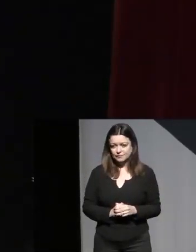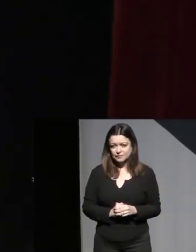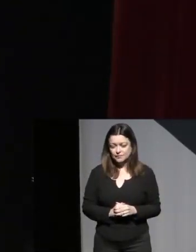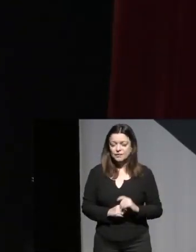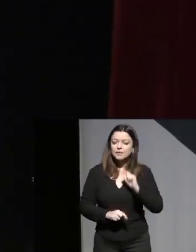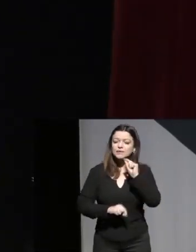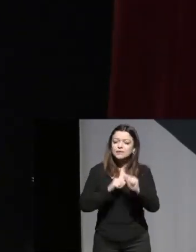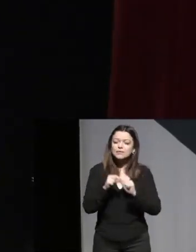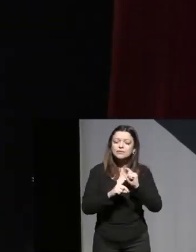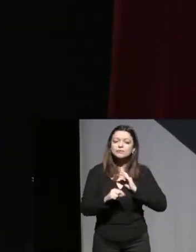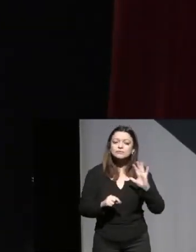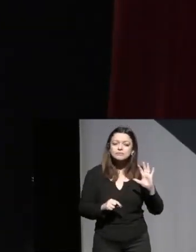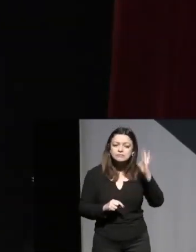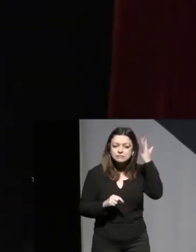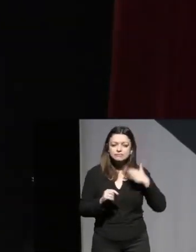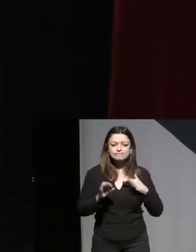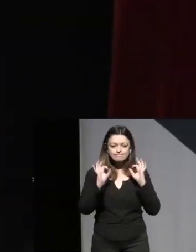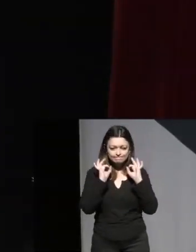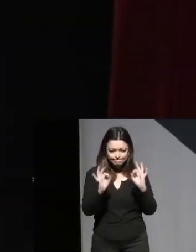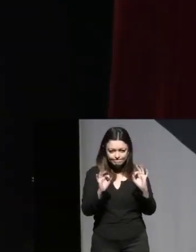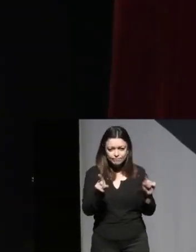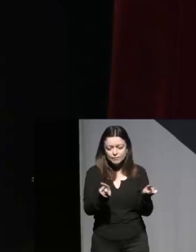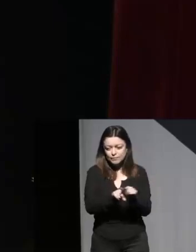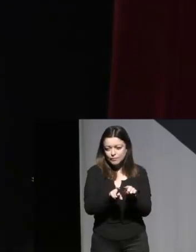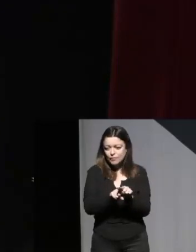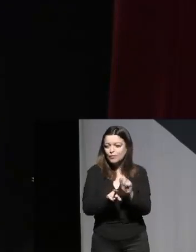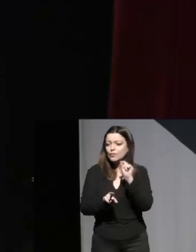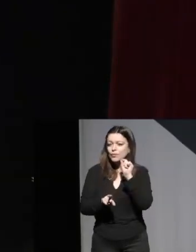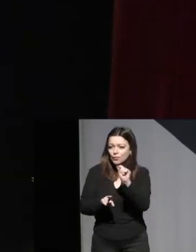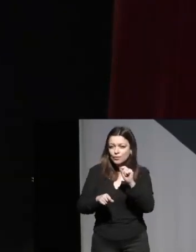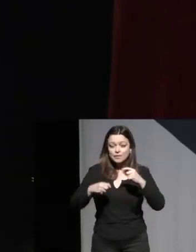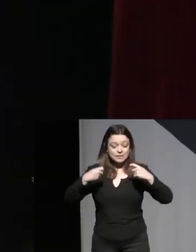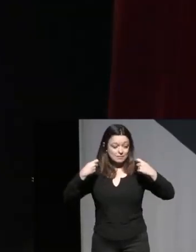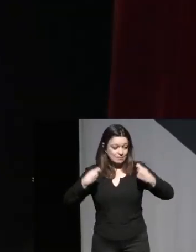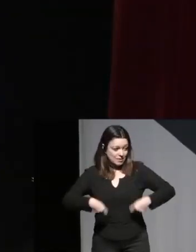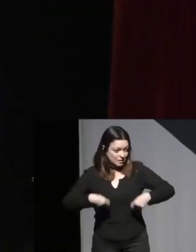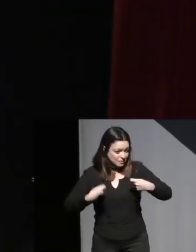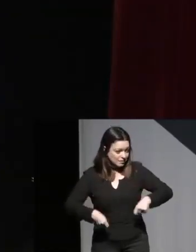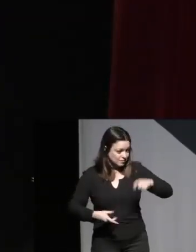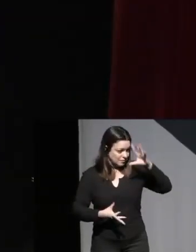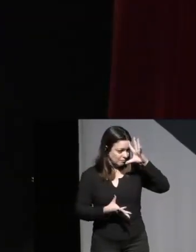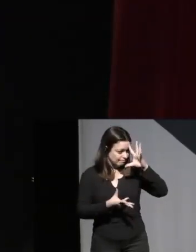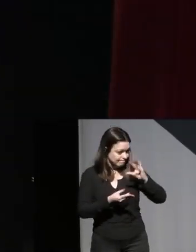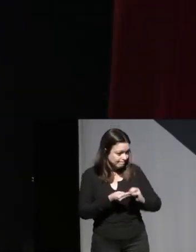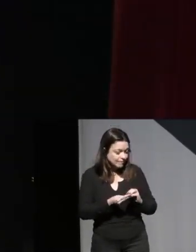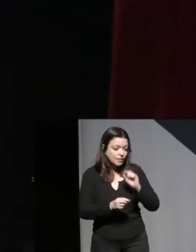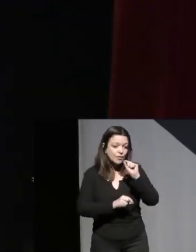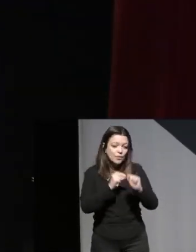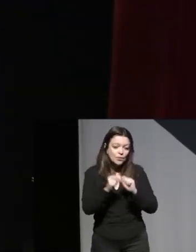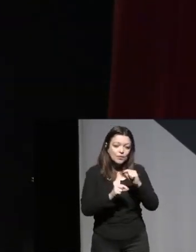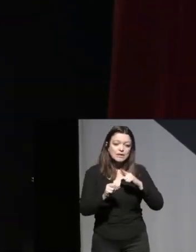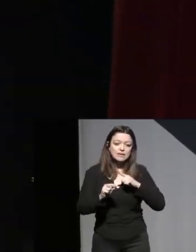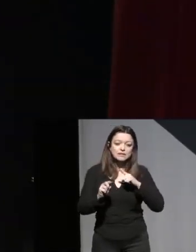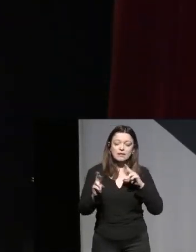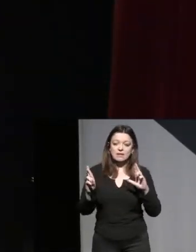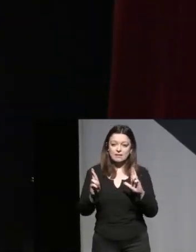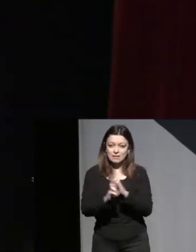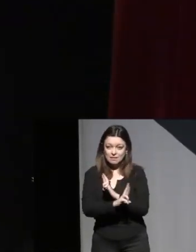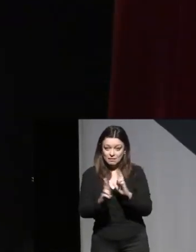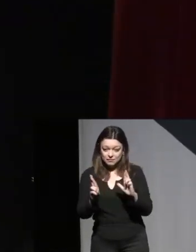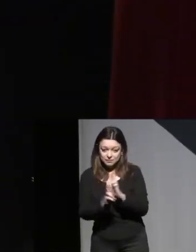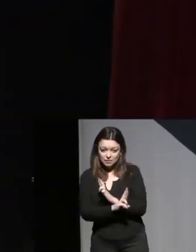conclusões, é necessário compreender que há uma correlação entre receitas e